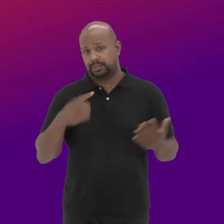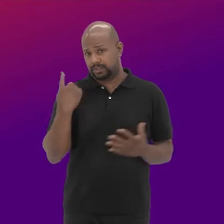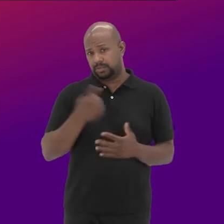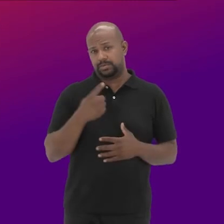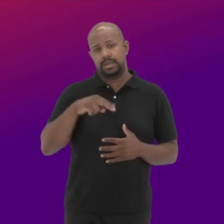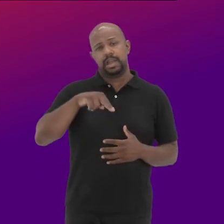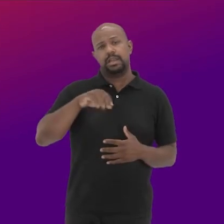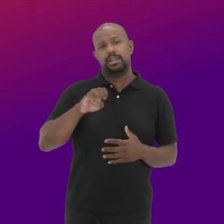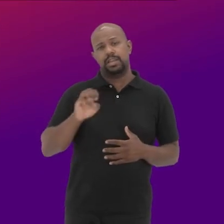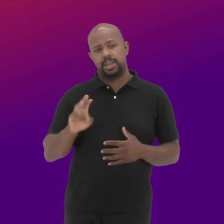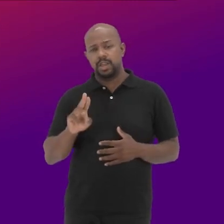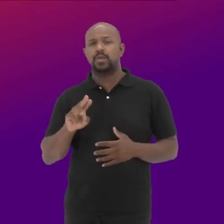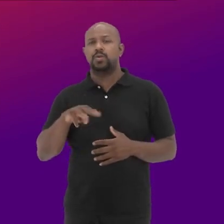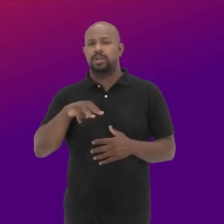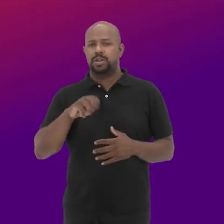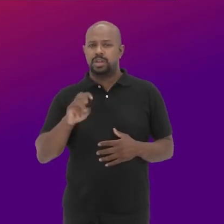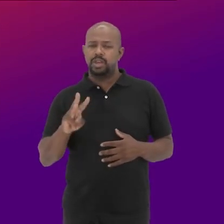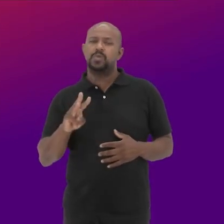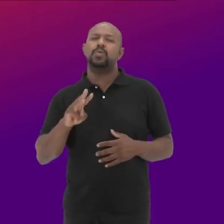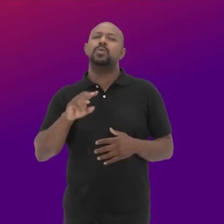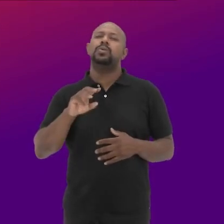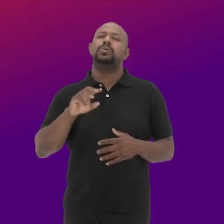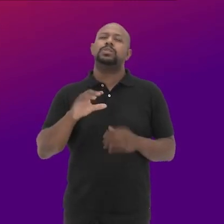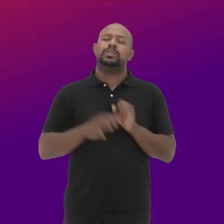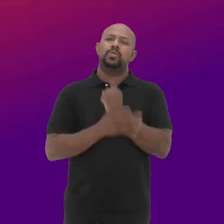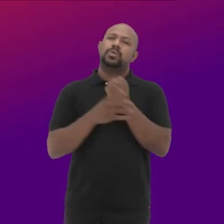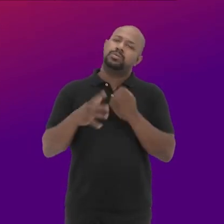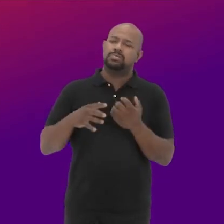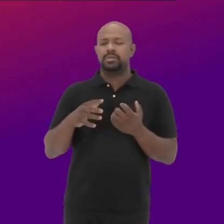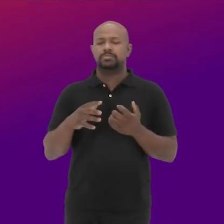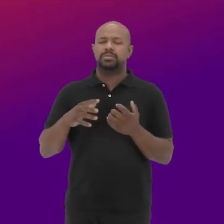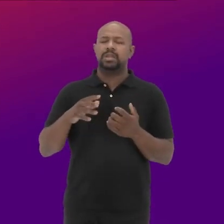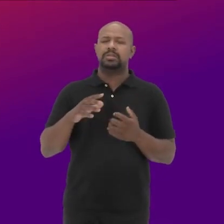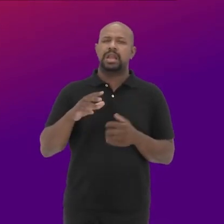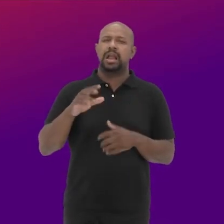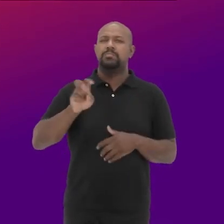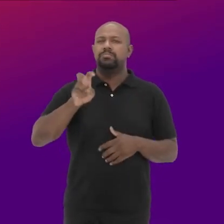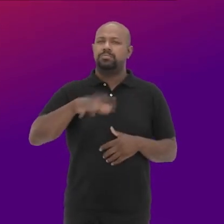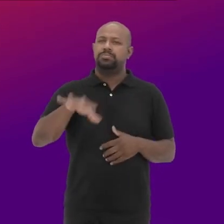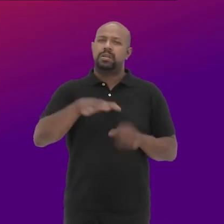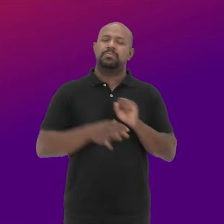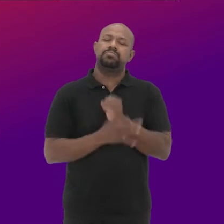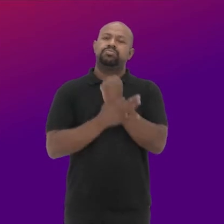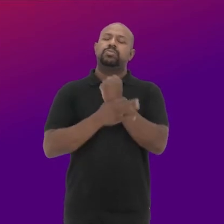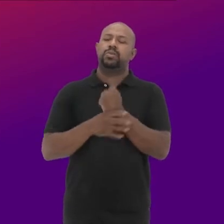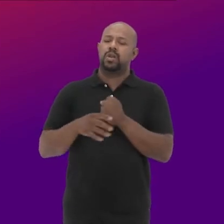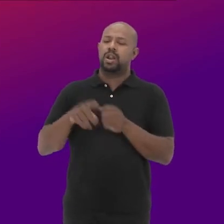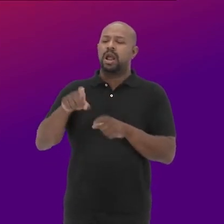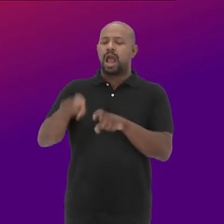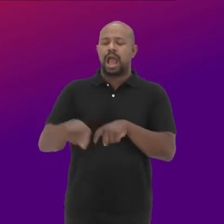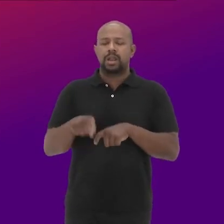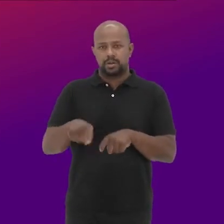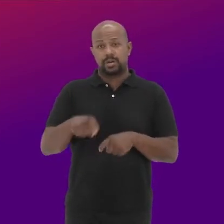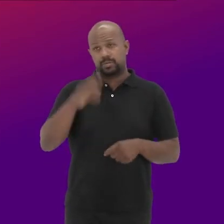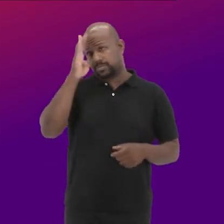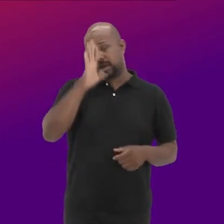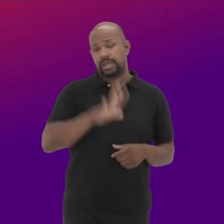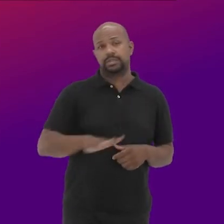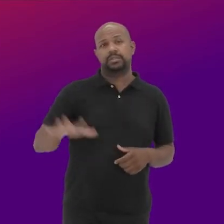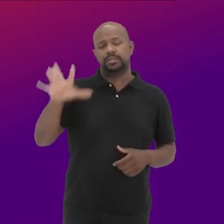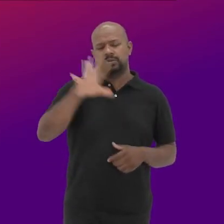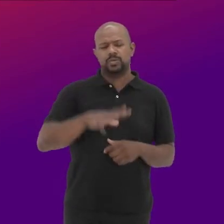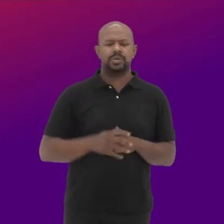Nós somos a Nil Seguros, né? Somos aí uma das 5 maiores seguradoras agrícolas do país,